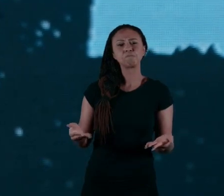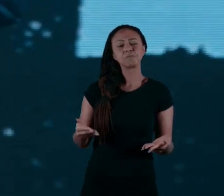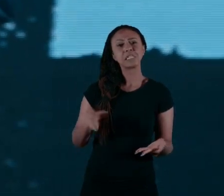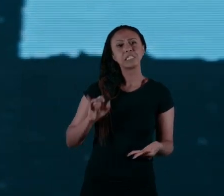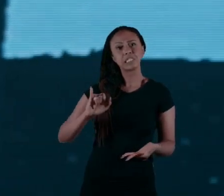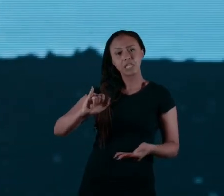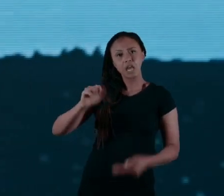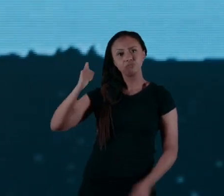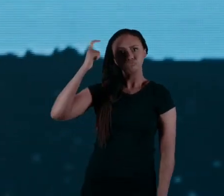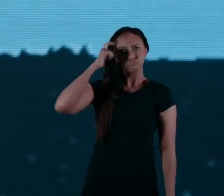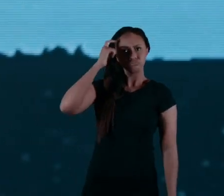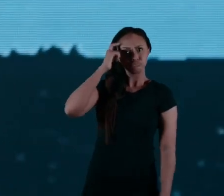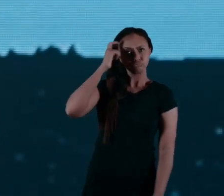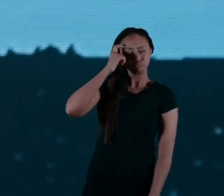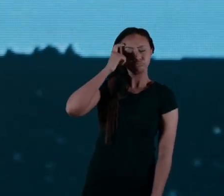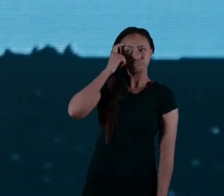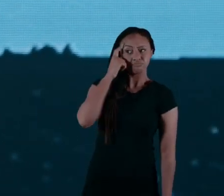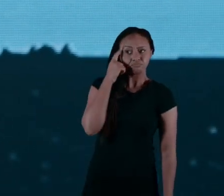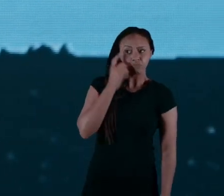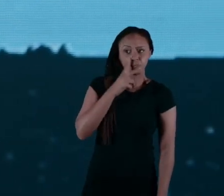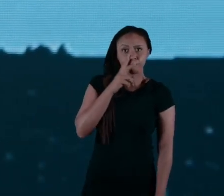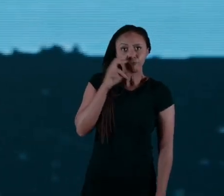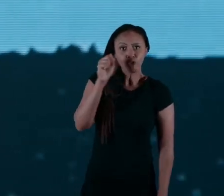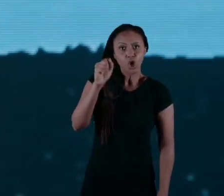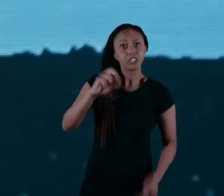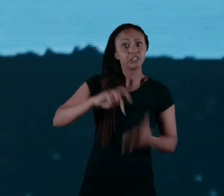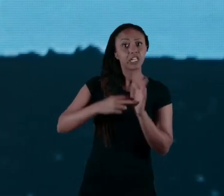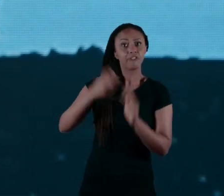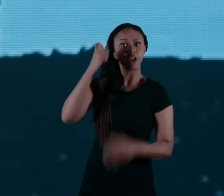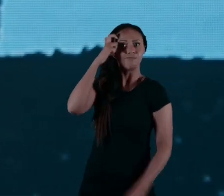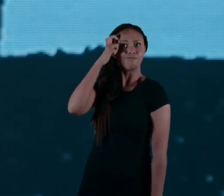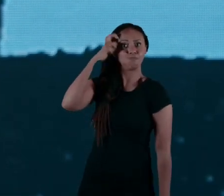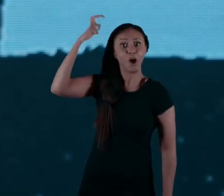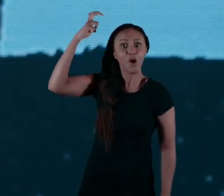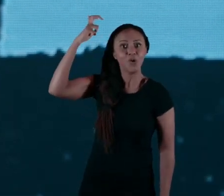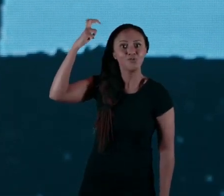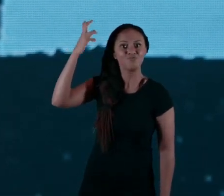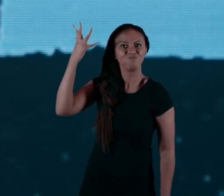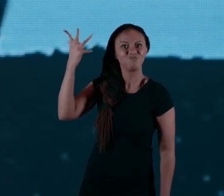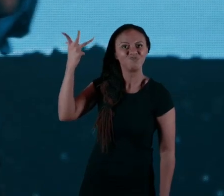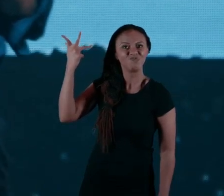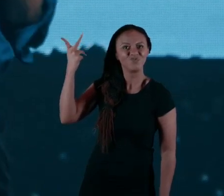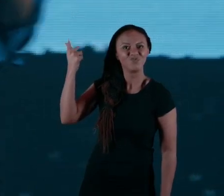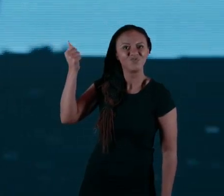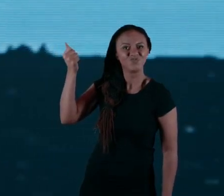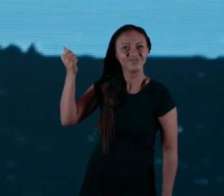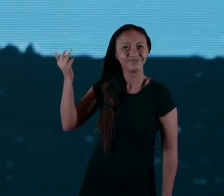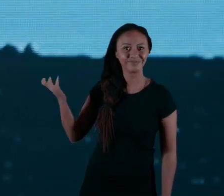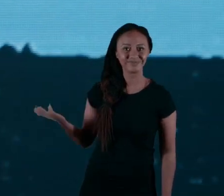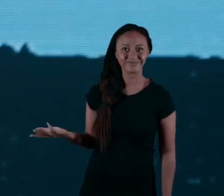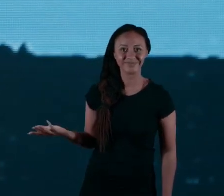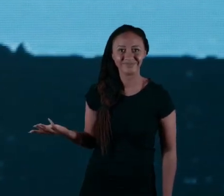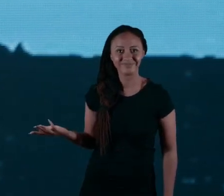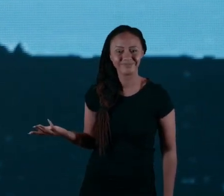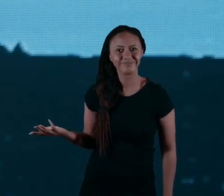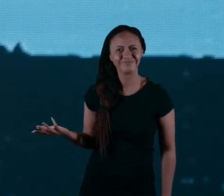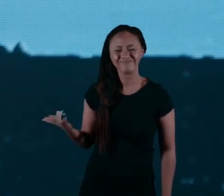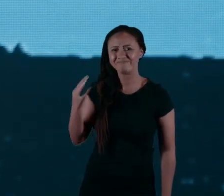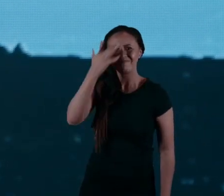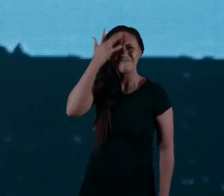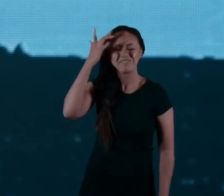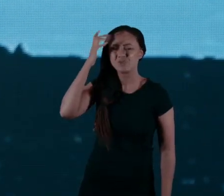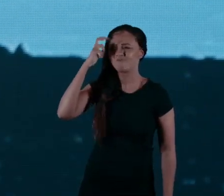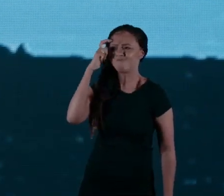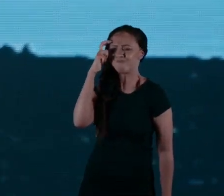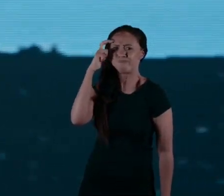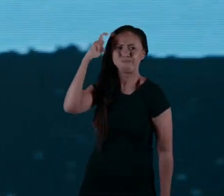poderosa, em primeiro lugar, é uma mente brilhante. Então são pessoas